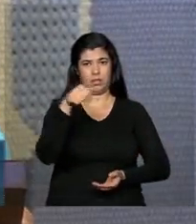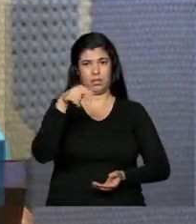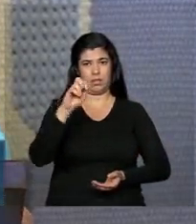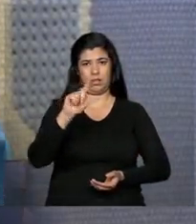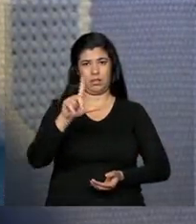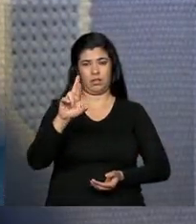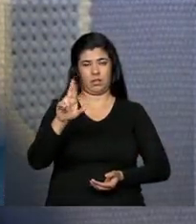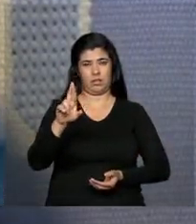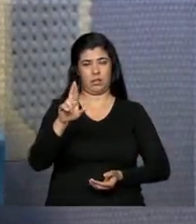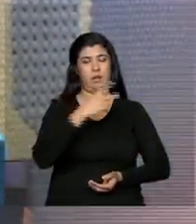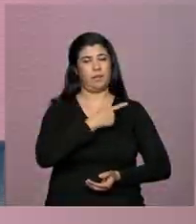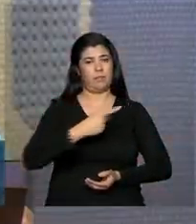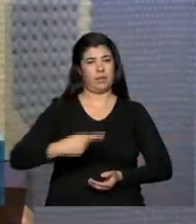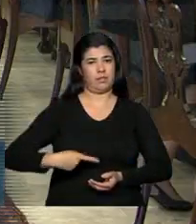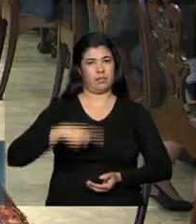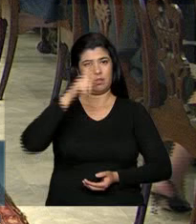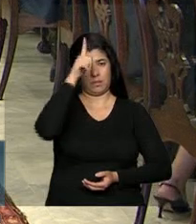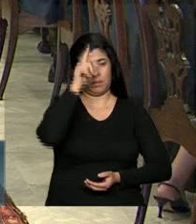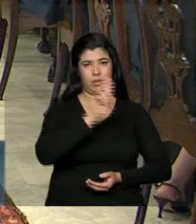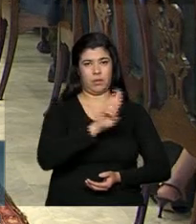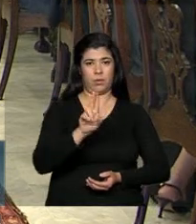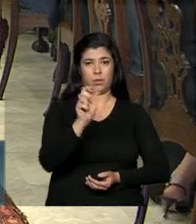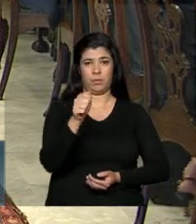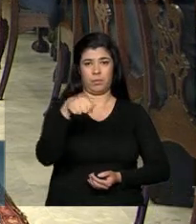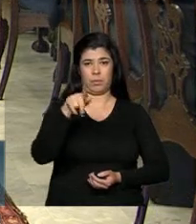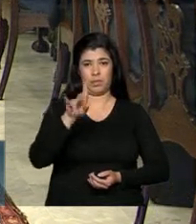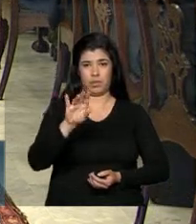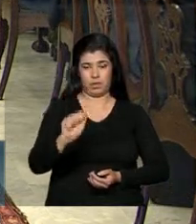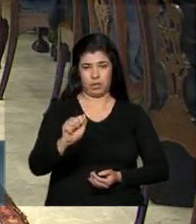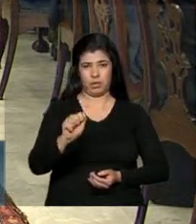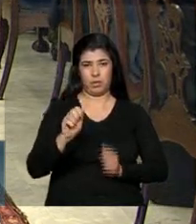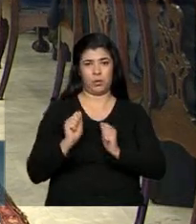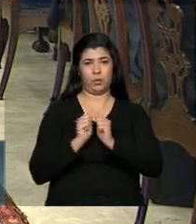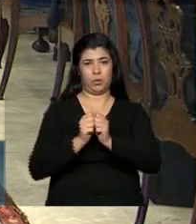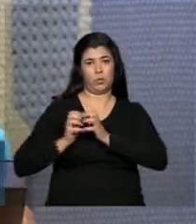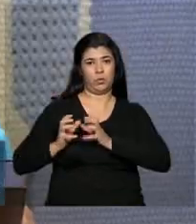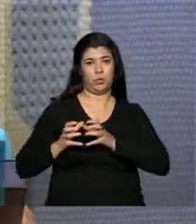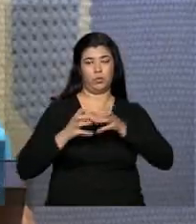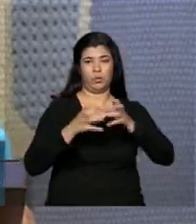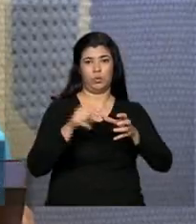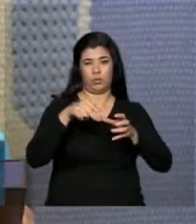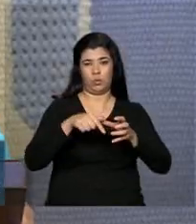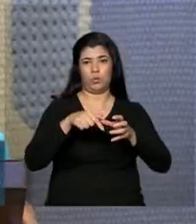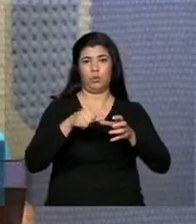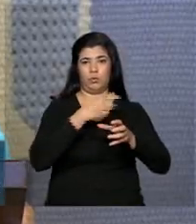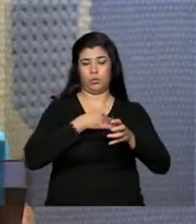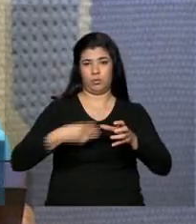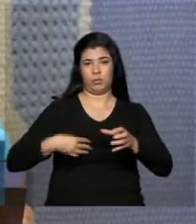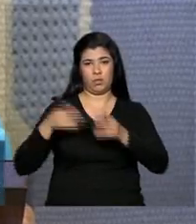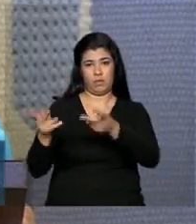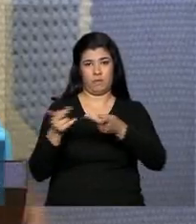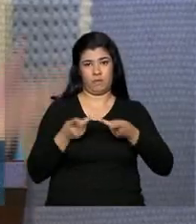Merkel, que junto com a sua comitiva está nos visitando.